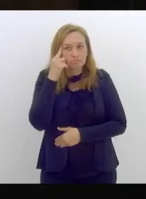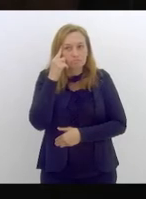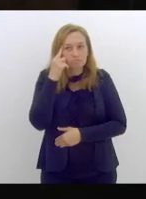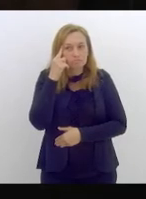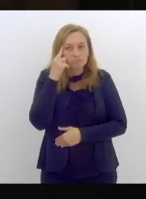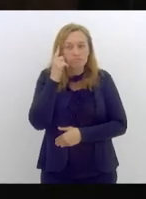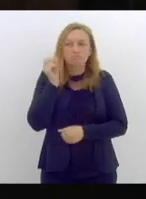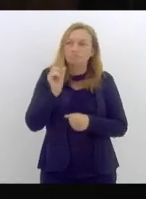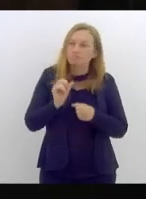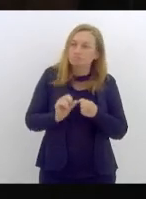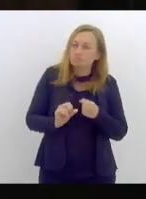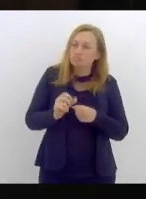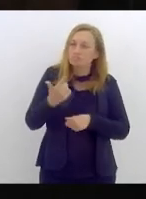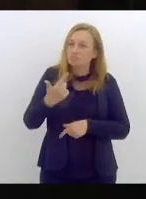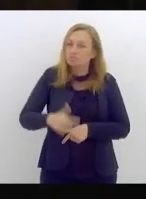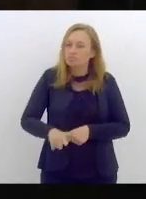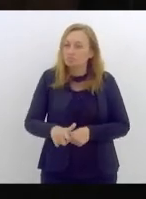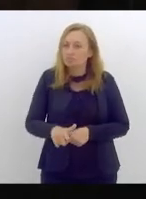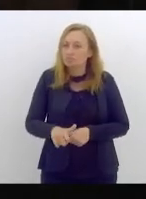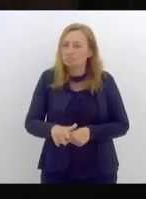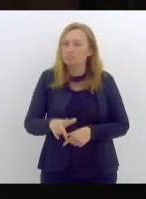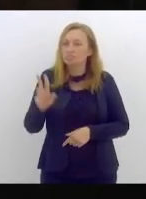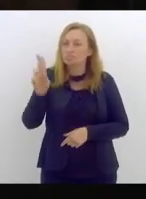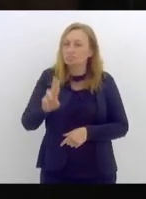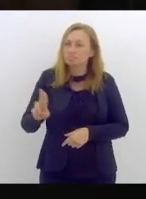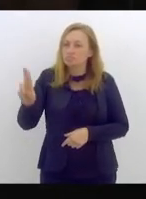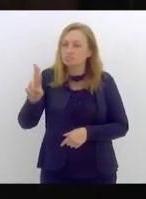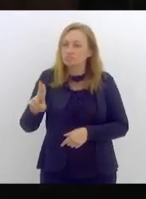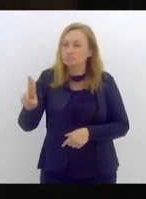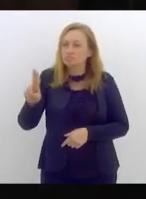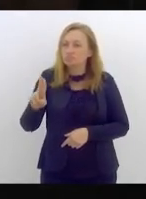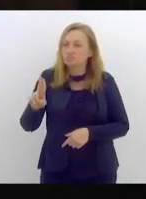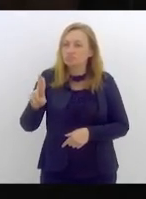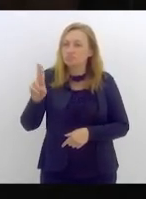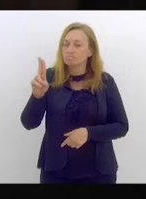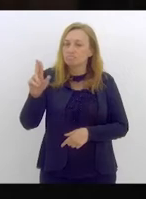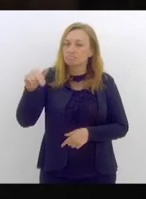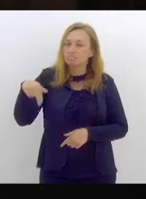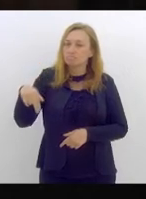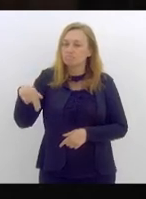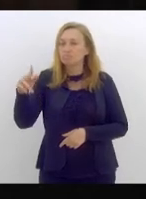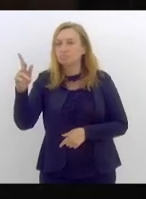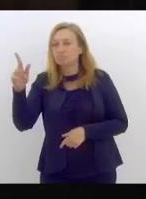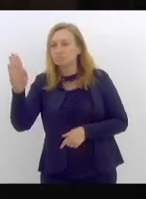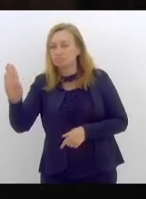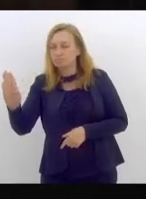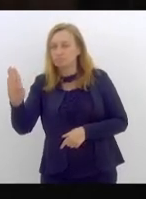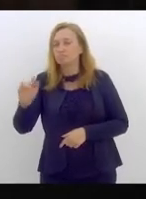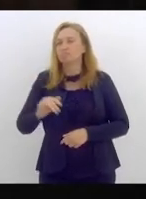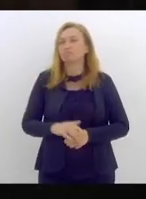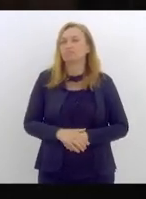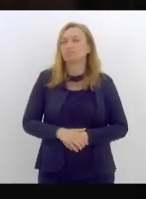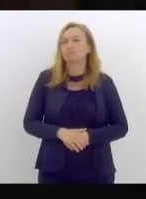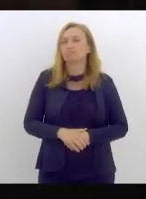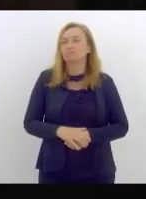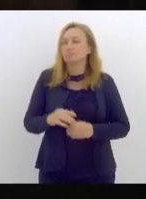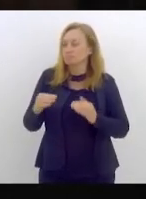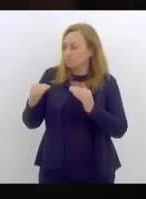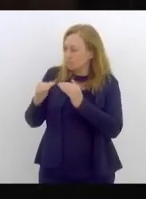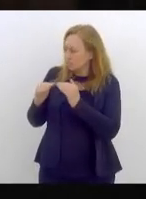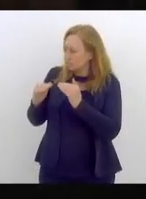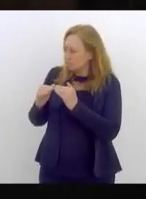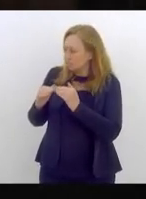refazer da Universidade UnB colocando-a de acordo